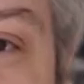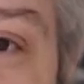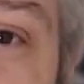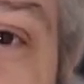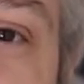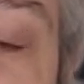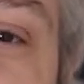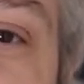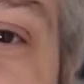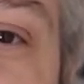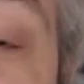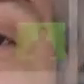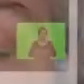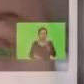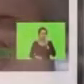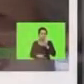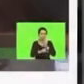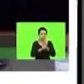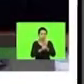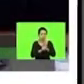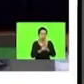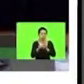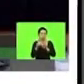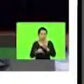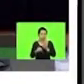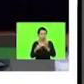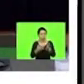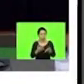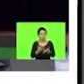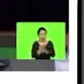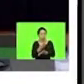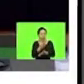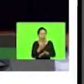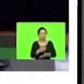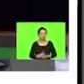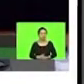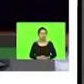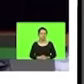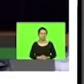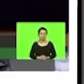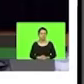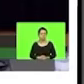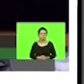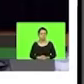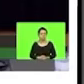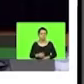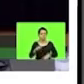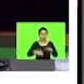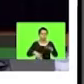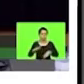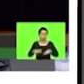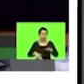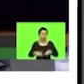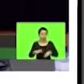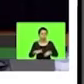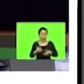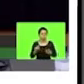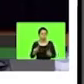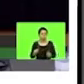na Rede de hoje vai ficar com o deputado Valdir Cobalcini. O deputado Cobalcini fez aí uma postagem nas redes sociais